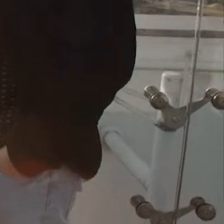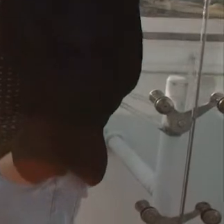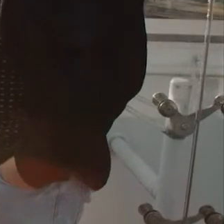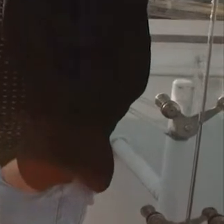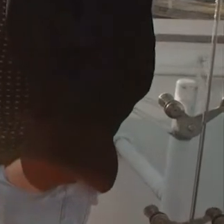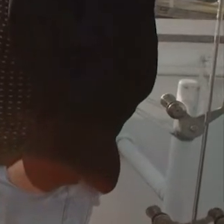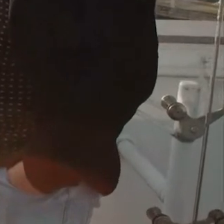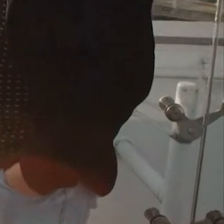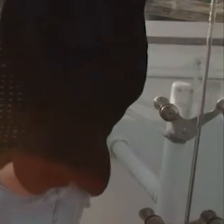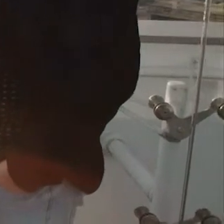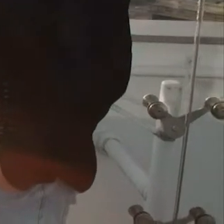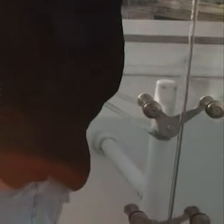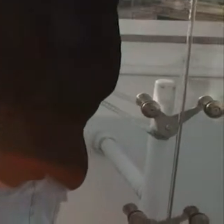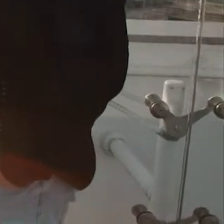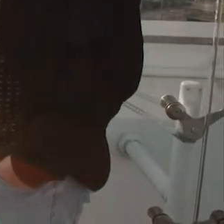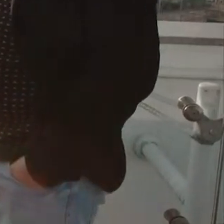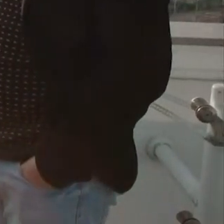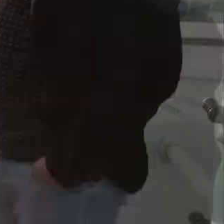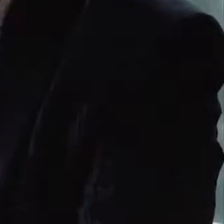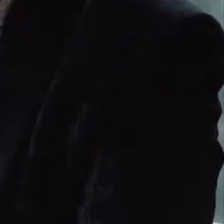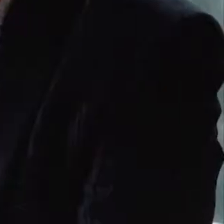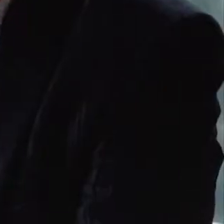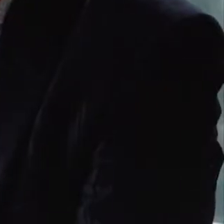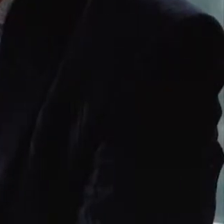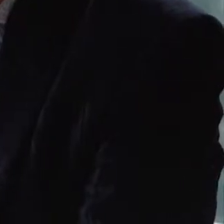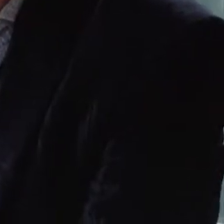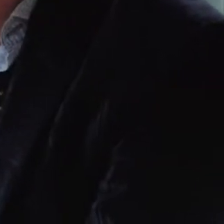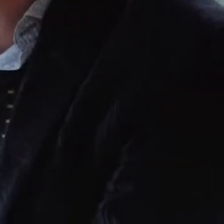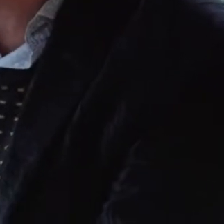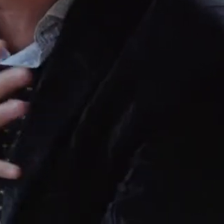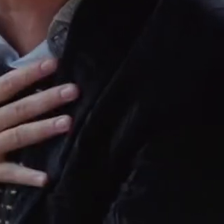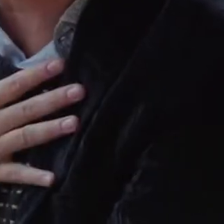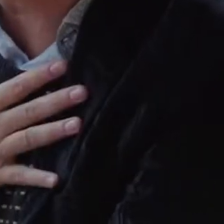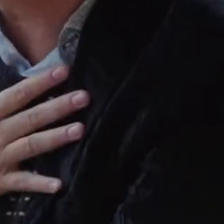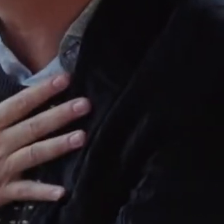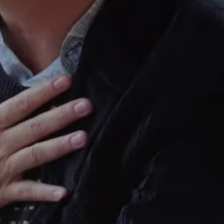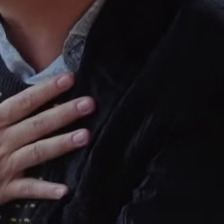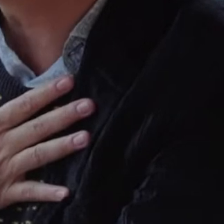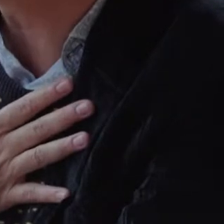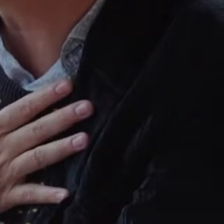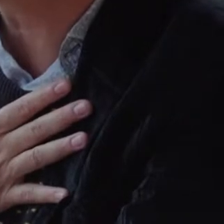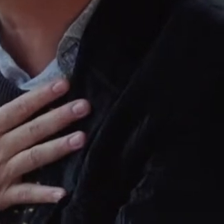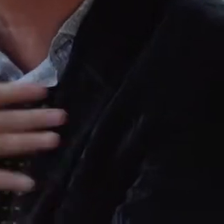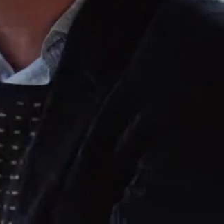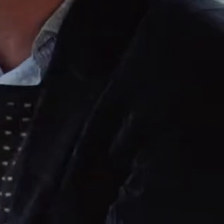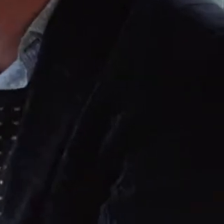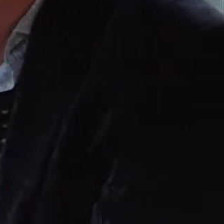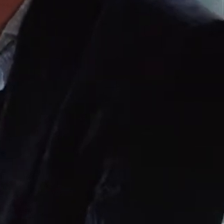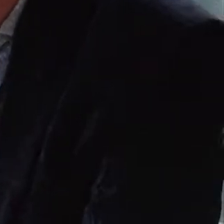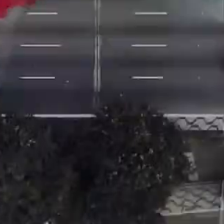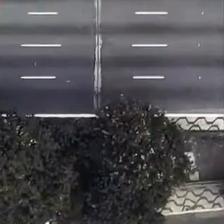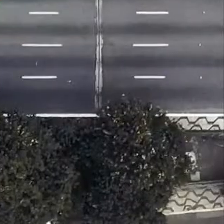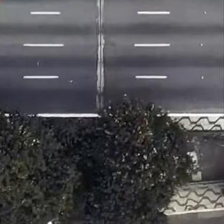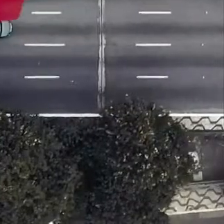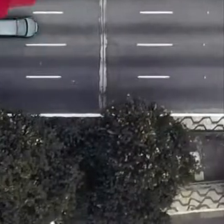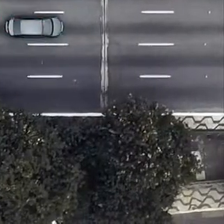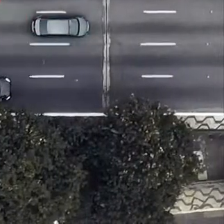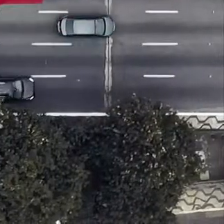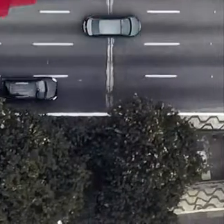coloca acima, inclusive, do divino. Mas o que é o pecado? Talvez o que, para mim, eu não considero pecado, para você é